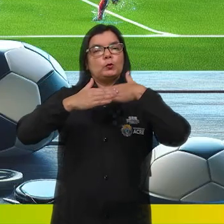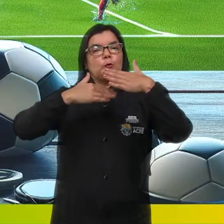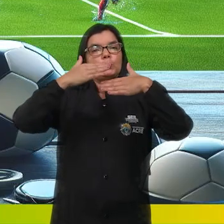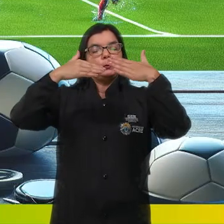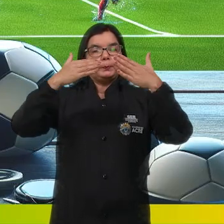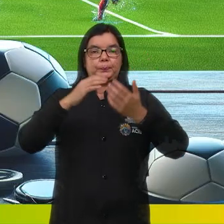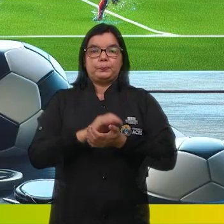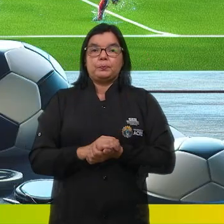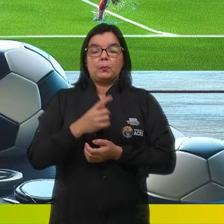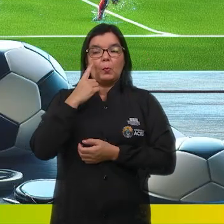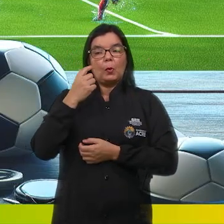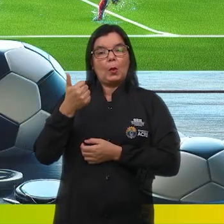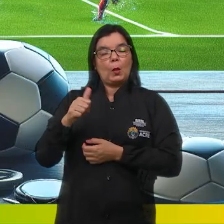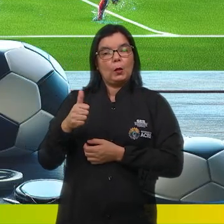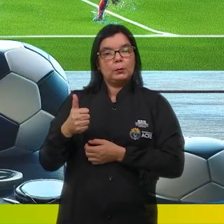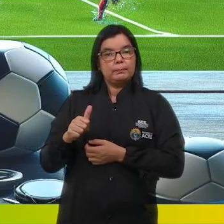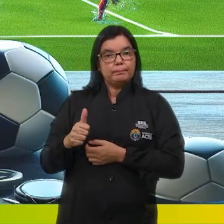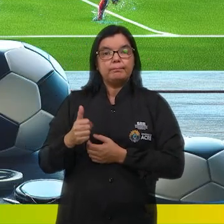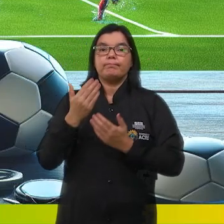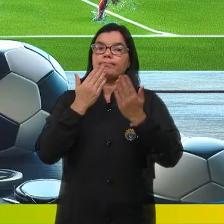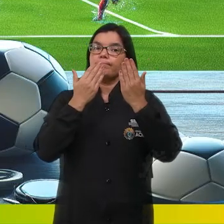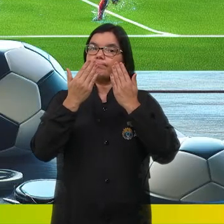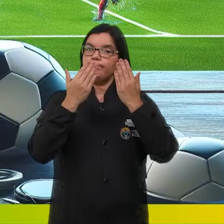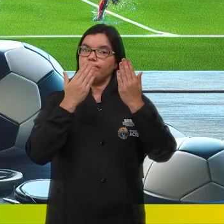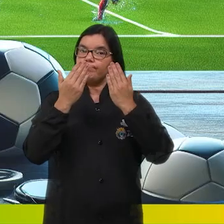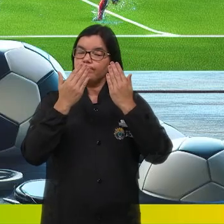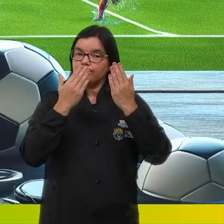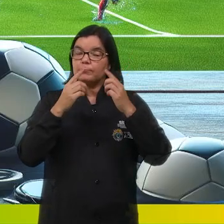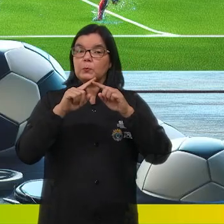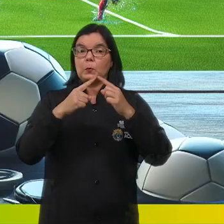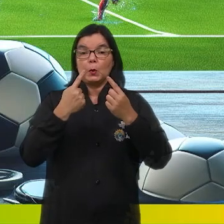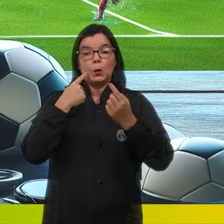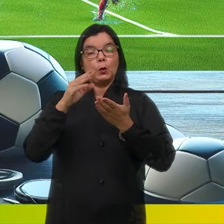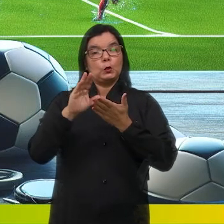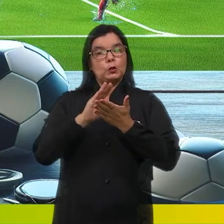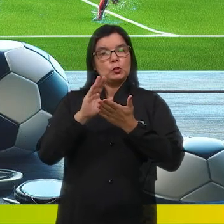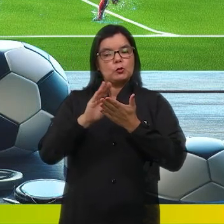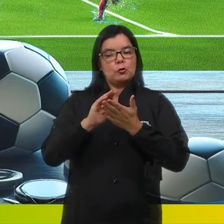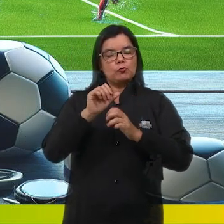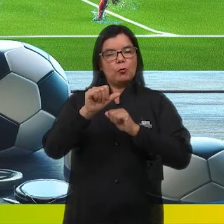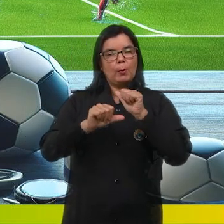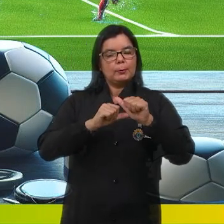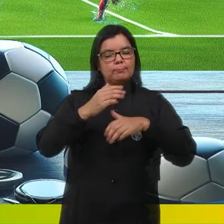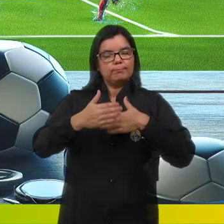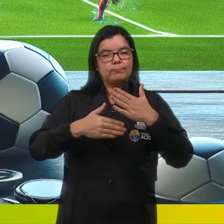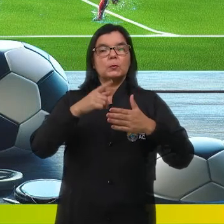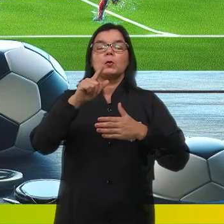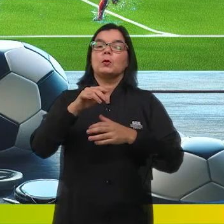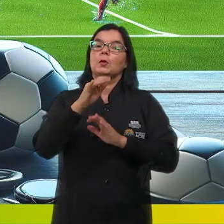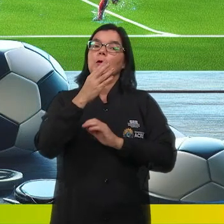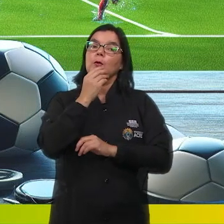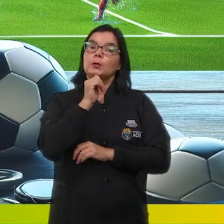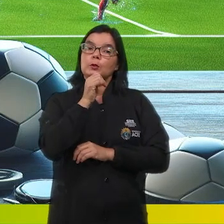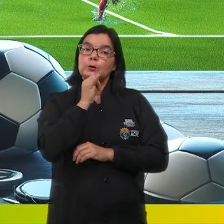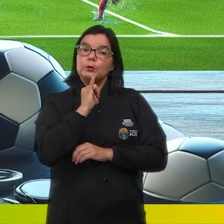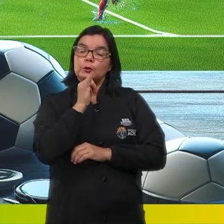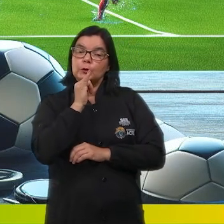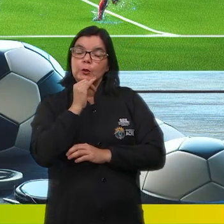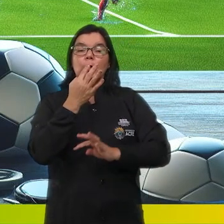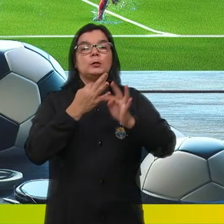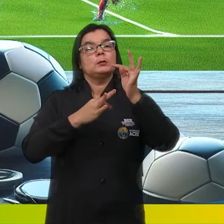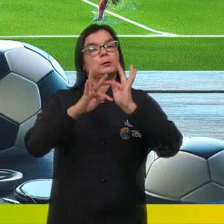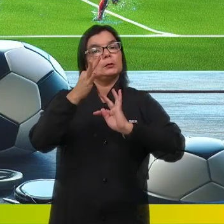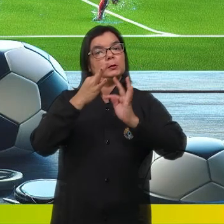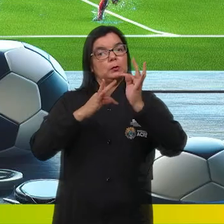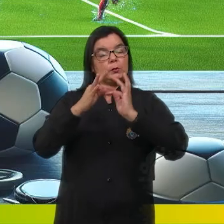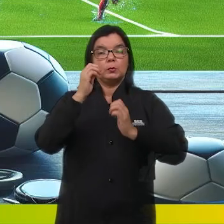O monitoramento fisiológico, a análise biomecânica e os recursos de recuperação avançada são exemplos de tecnologias